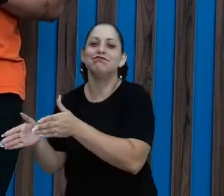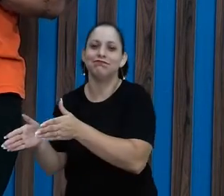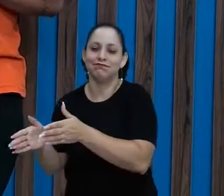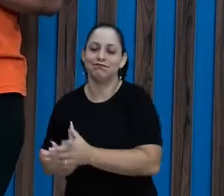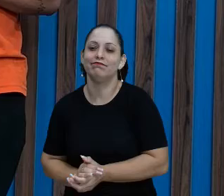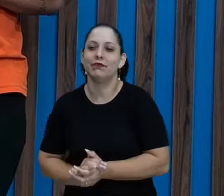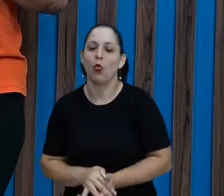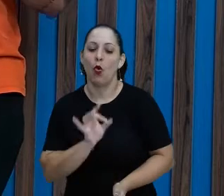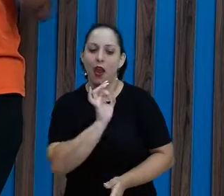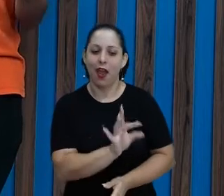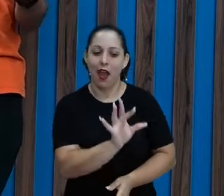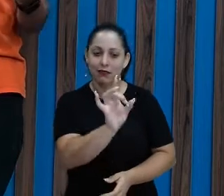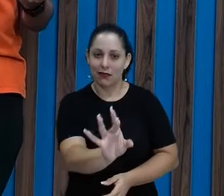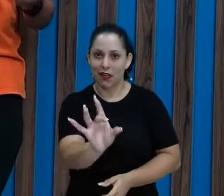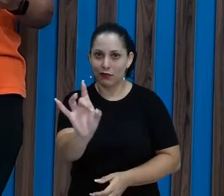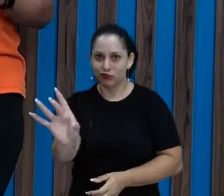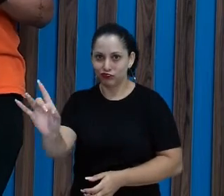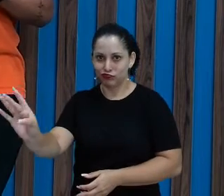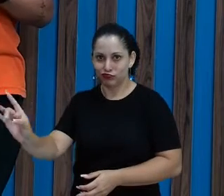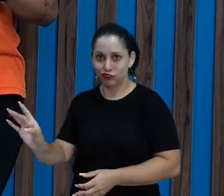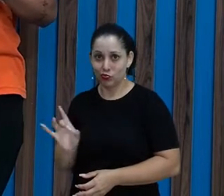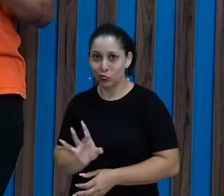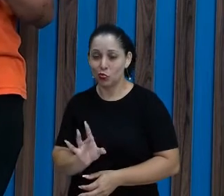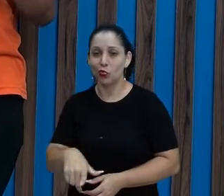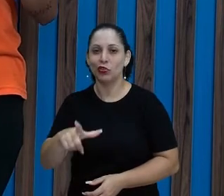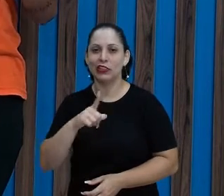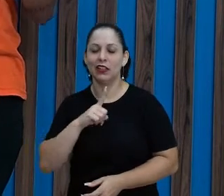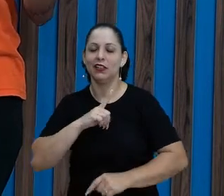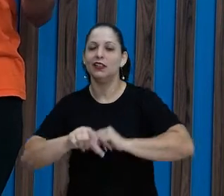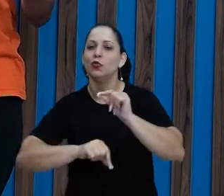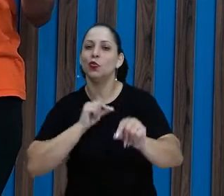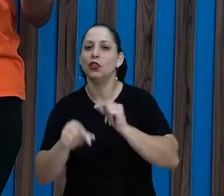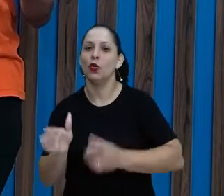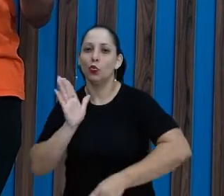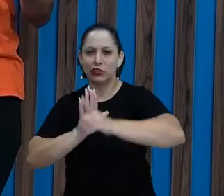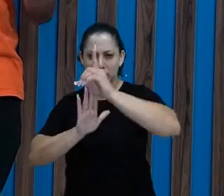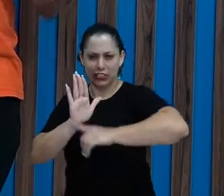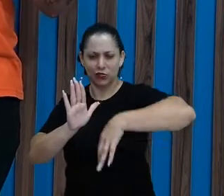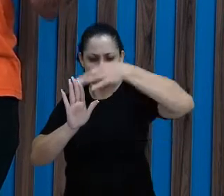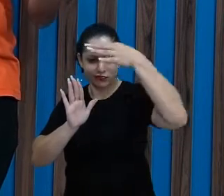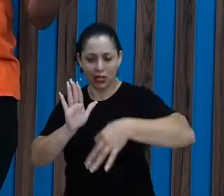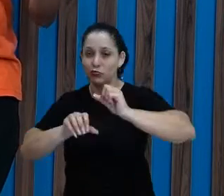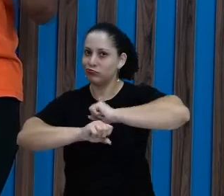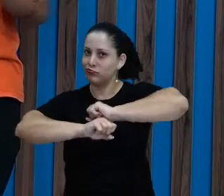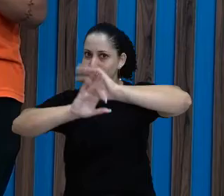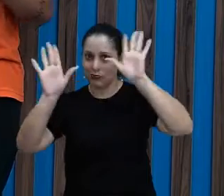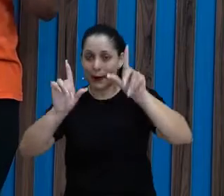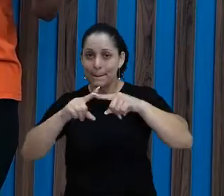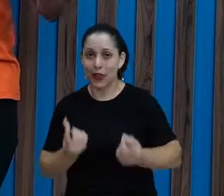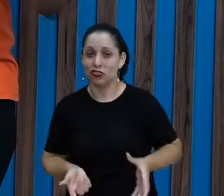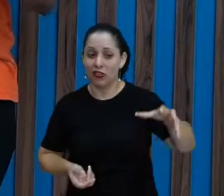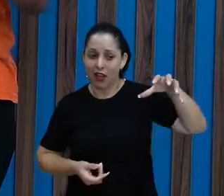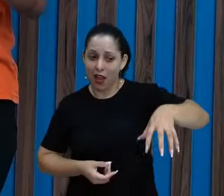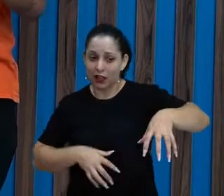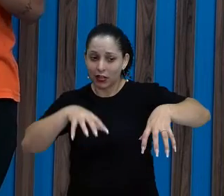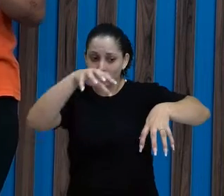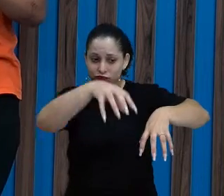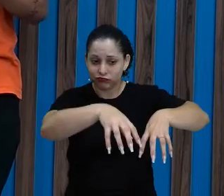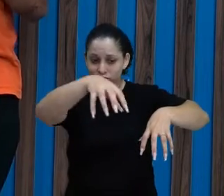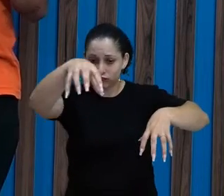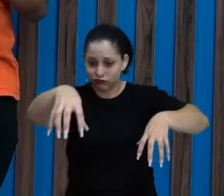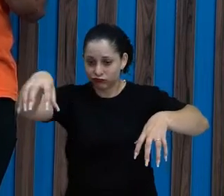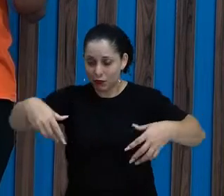vejam, cada local, né, a gente tem esse direito garantido, mas cada local vai organizar ali como